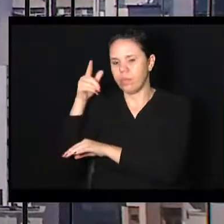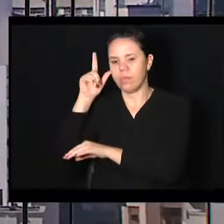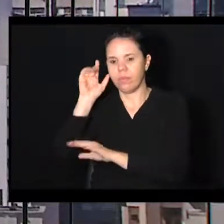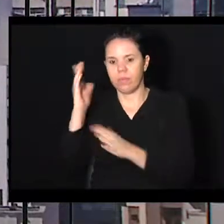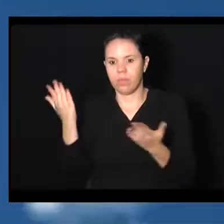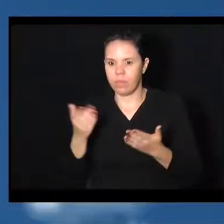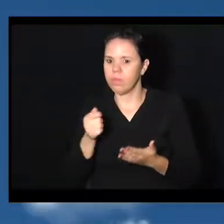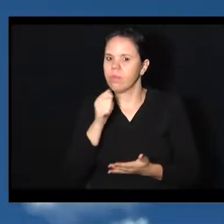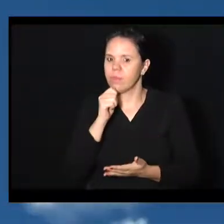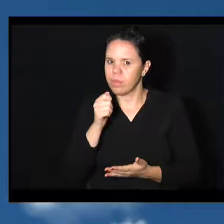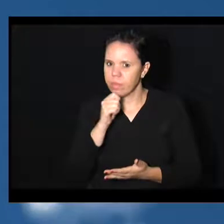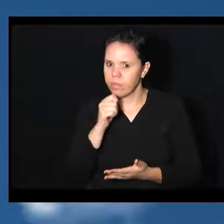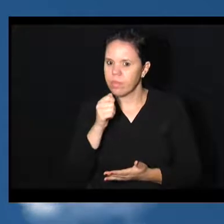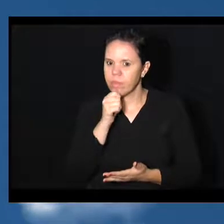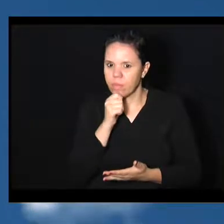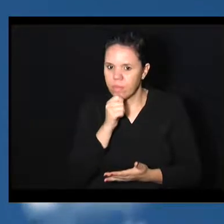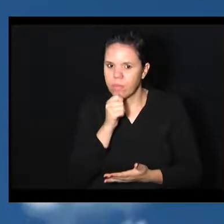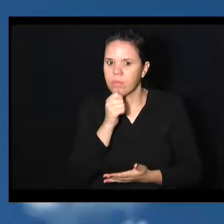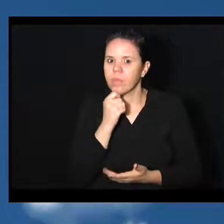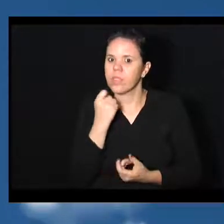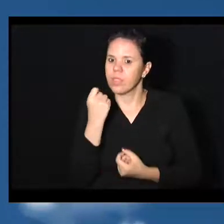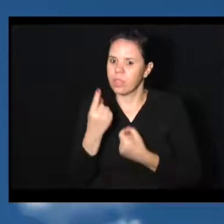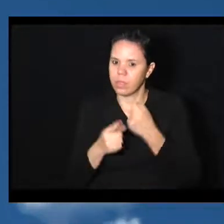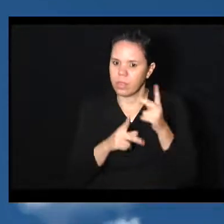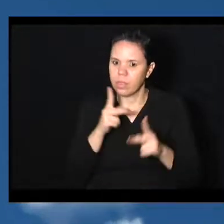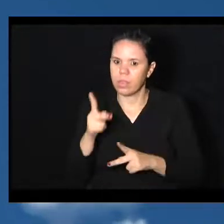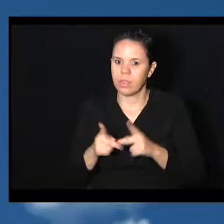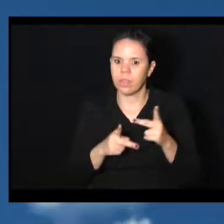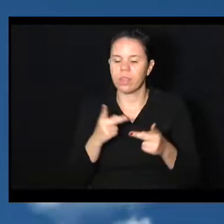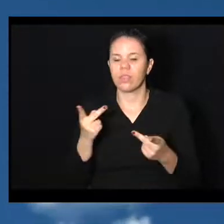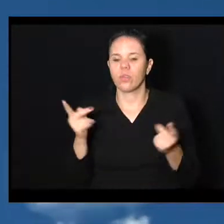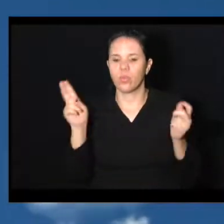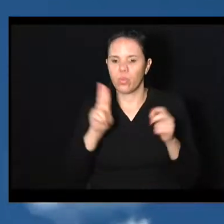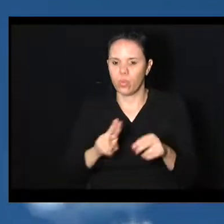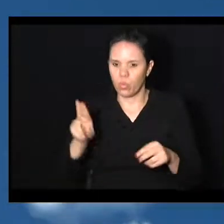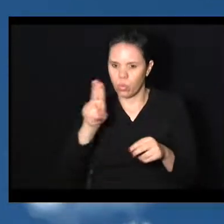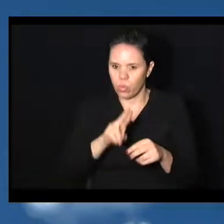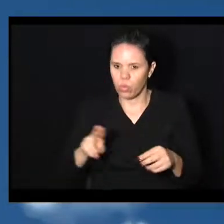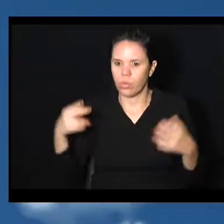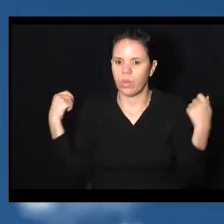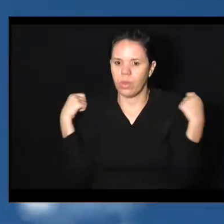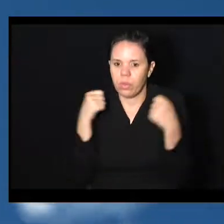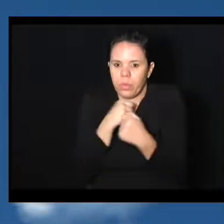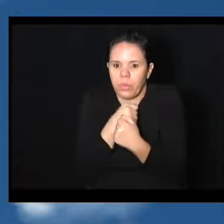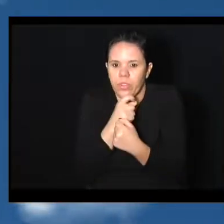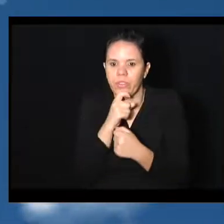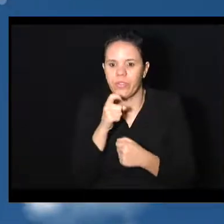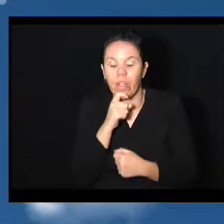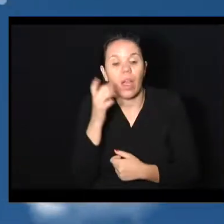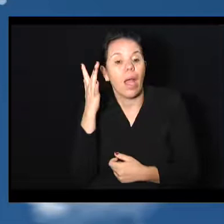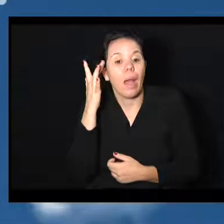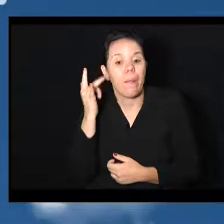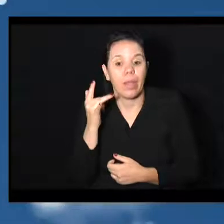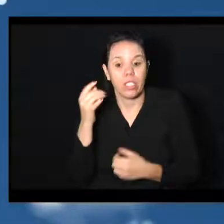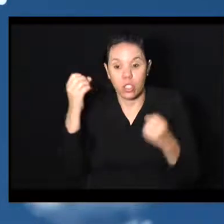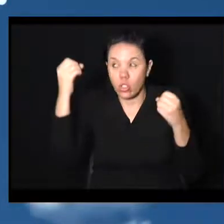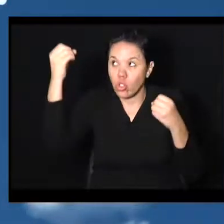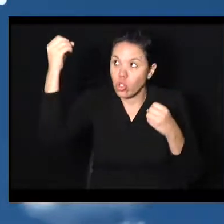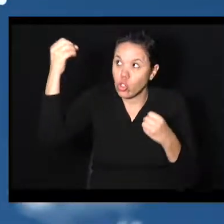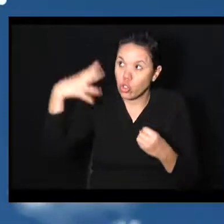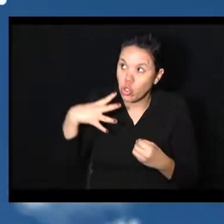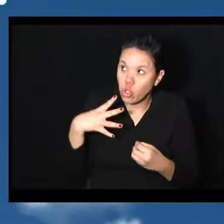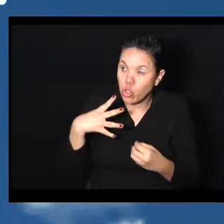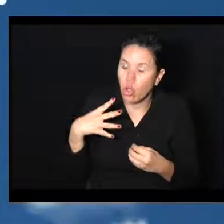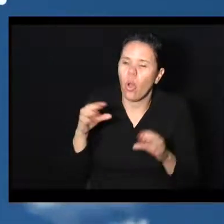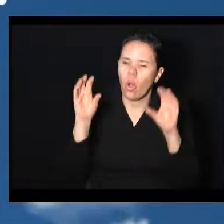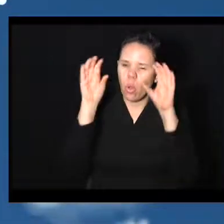mas ainda está fazendo muitas pessoas tirarem o casaco do guarda-roupa. Para amanhã, o sol aparece entre